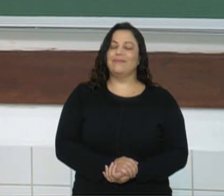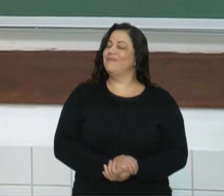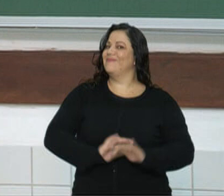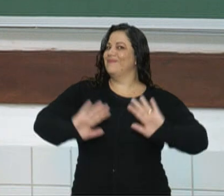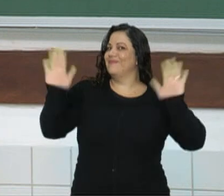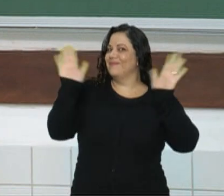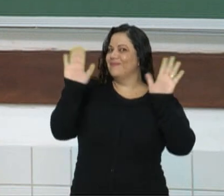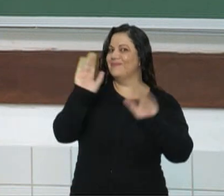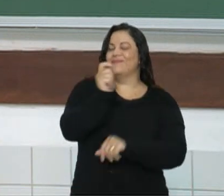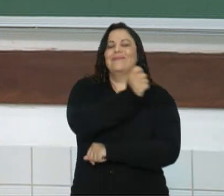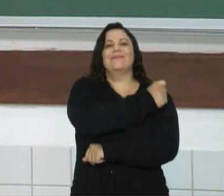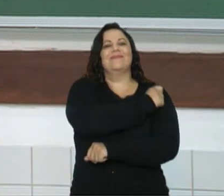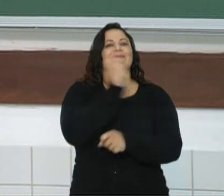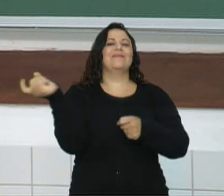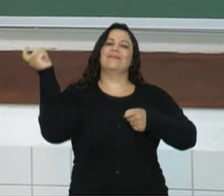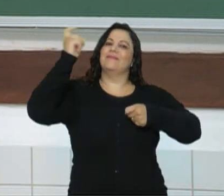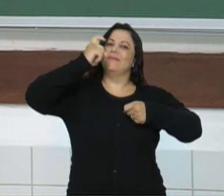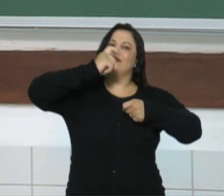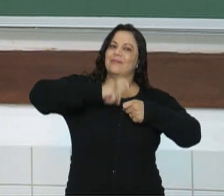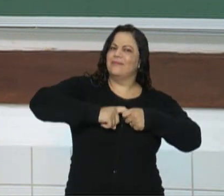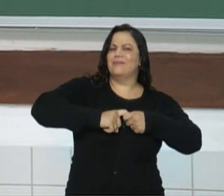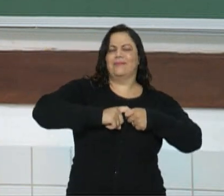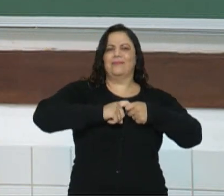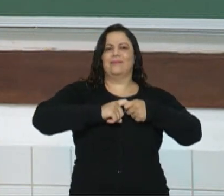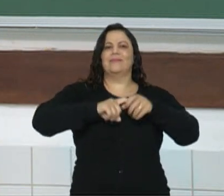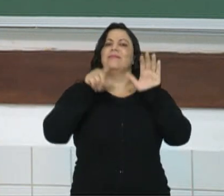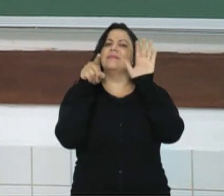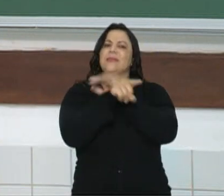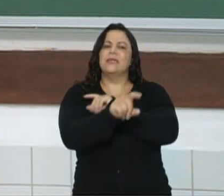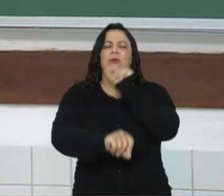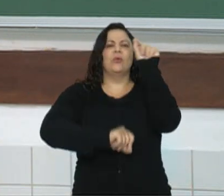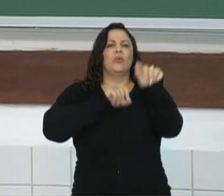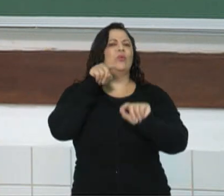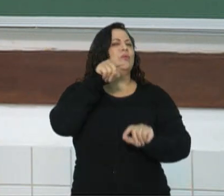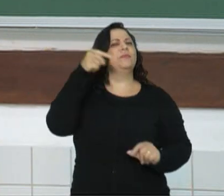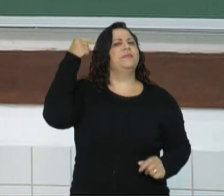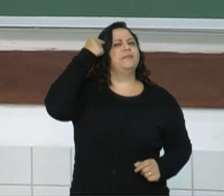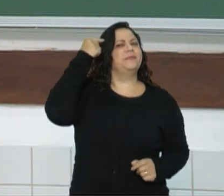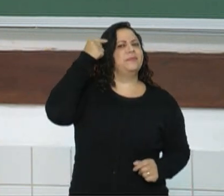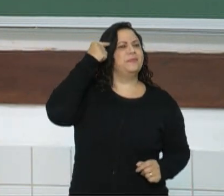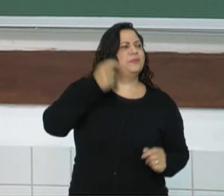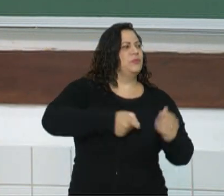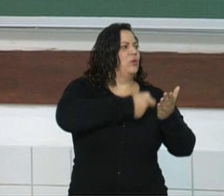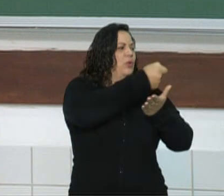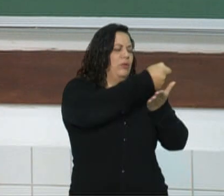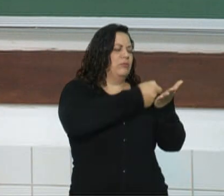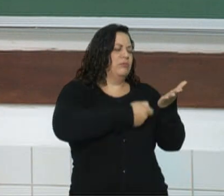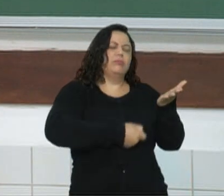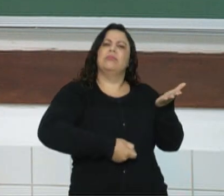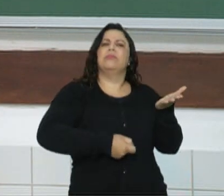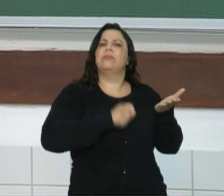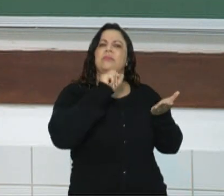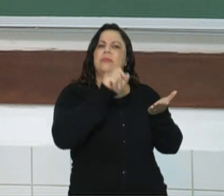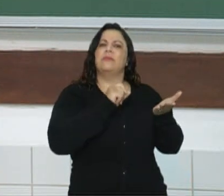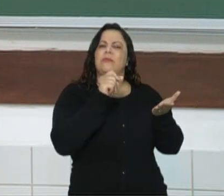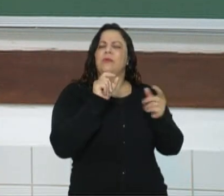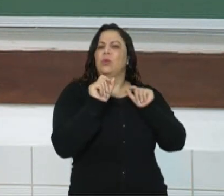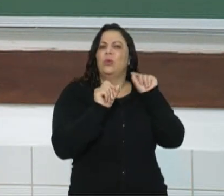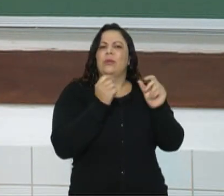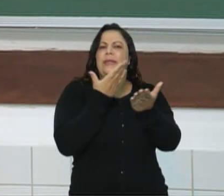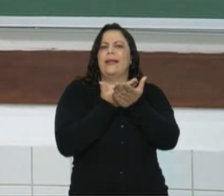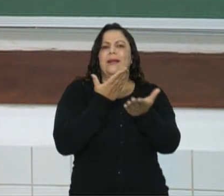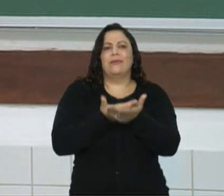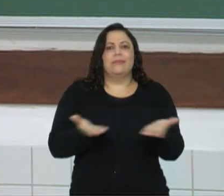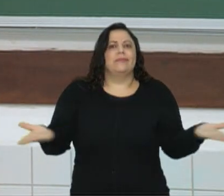Olá, estudante! Voltando da questão, o que você pensou, o que você escreveu, o que você conseguiu captar da aula de hoje? Então vamos dar uma olhada aqui.